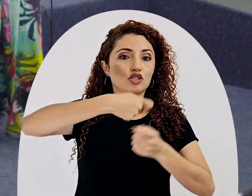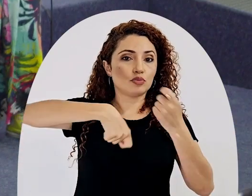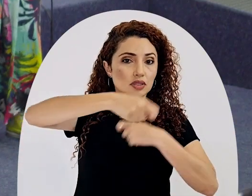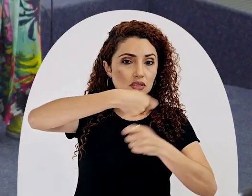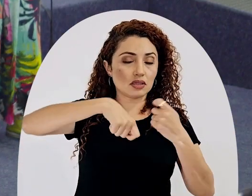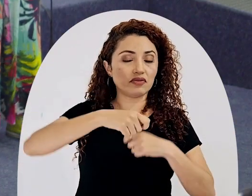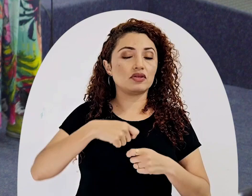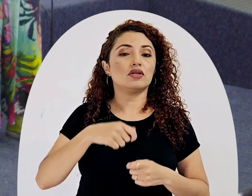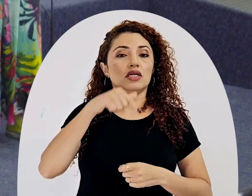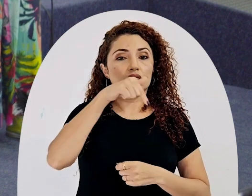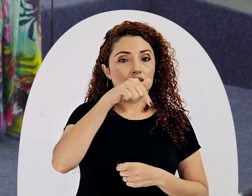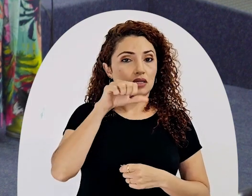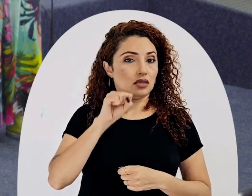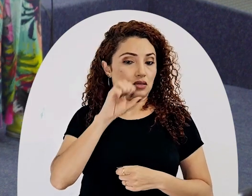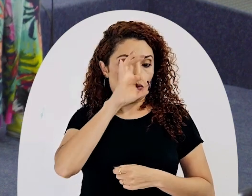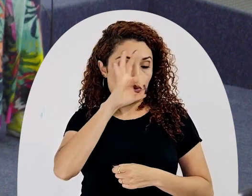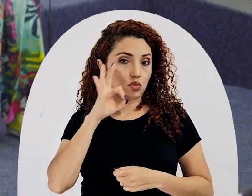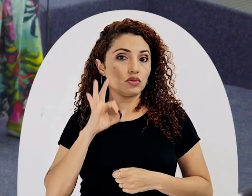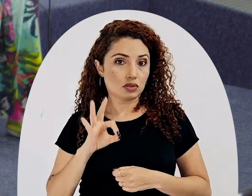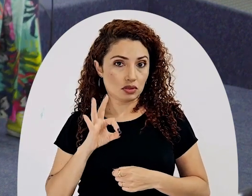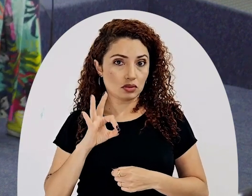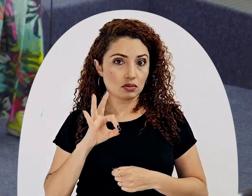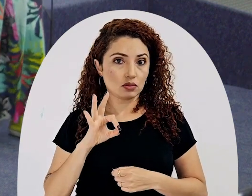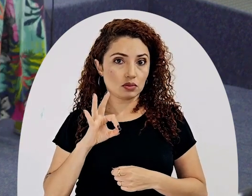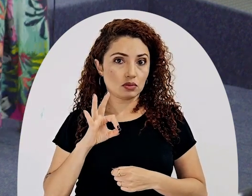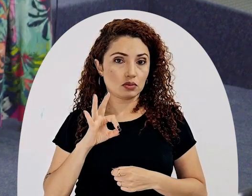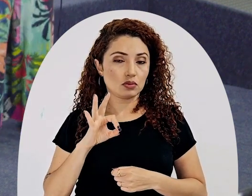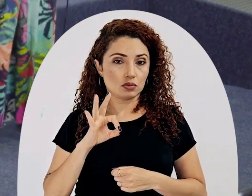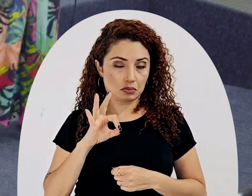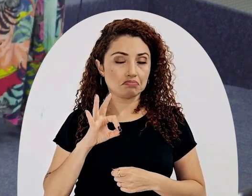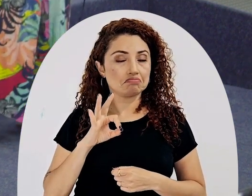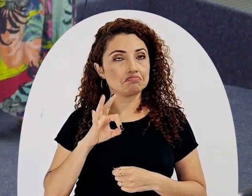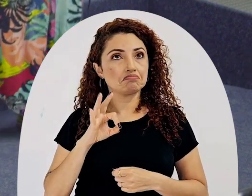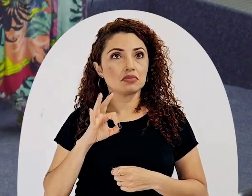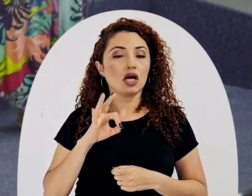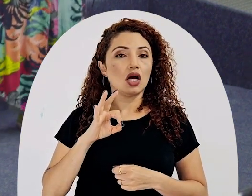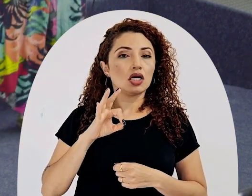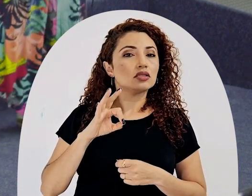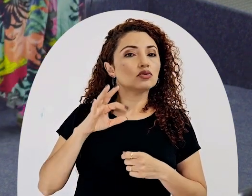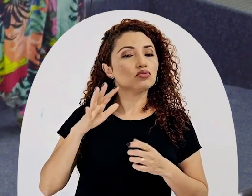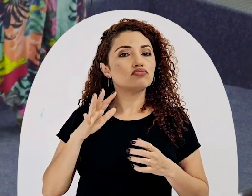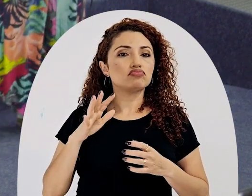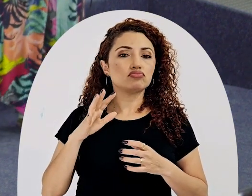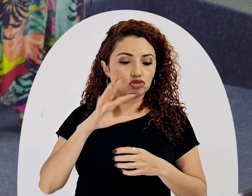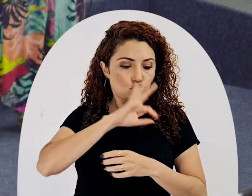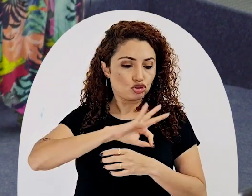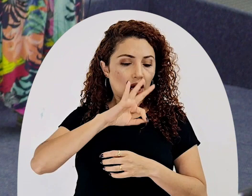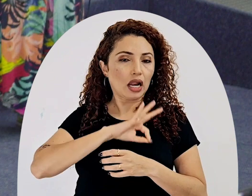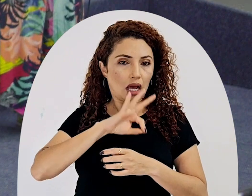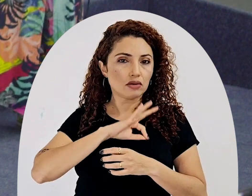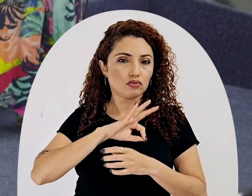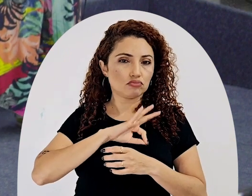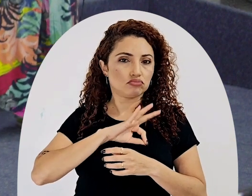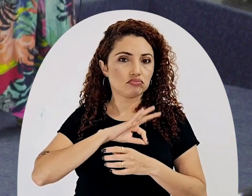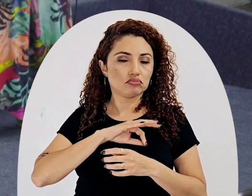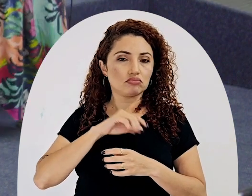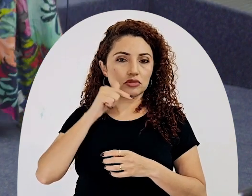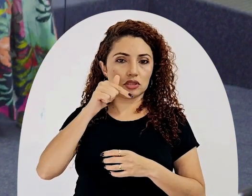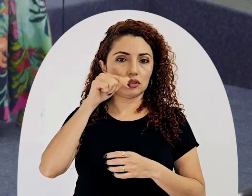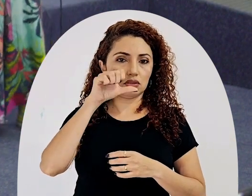78% da média salarial, os homens têm, né,